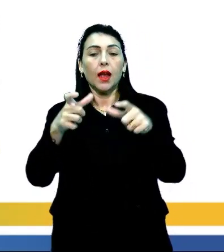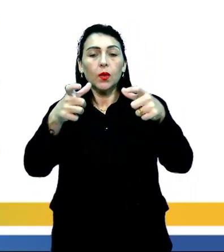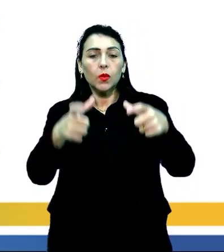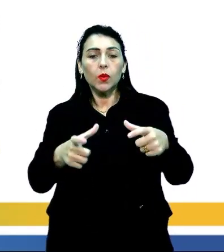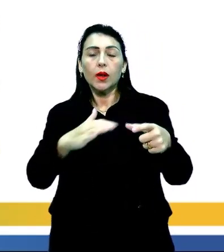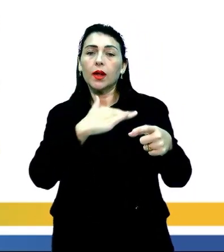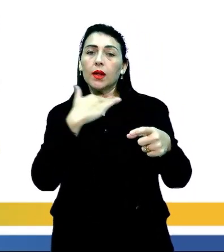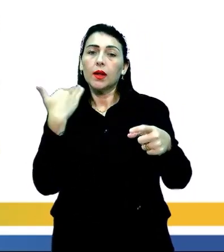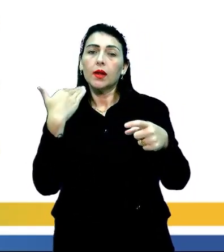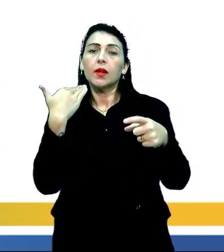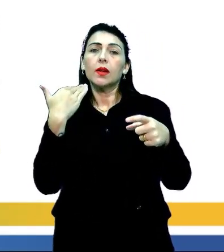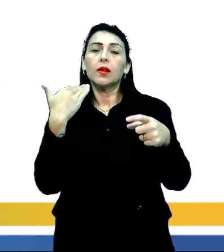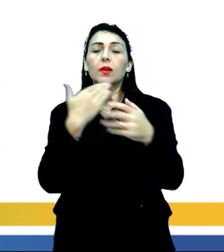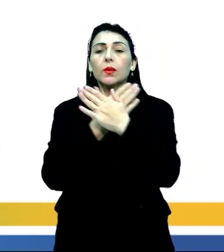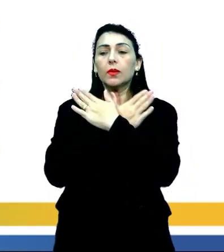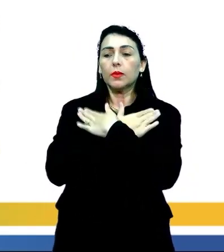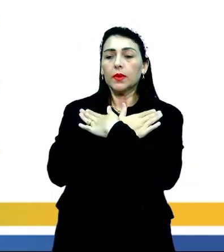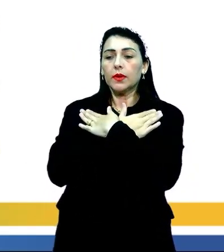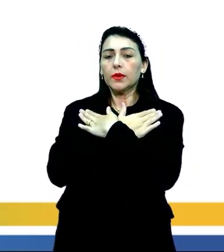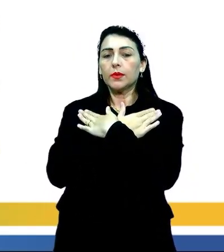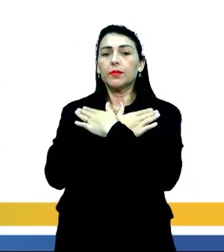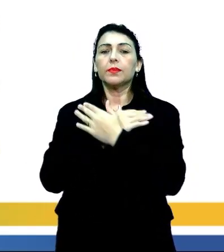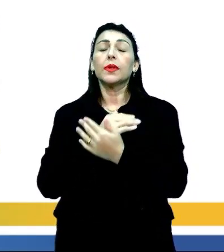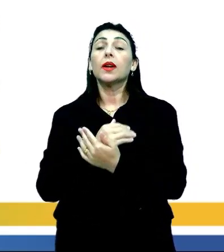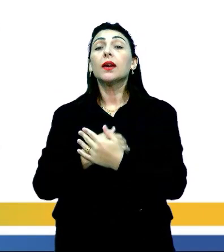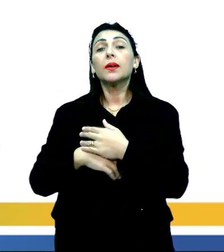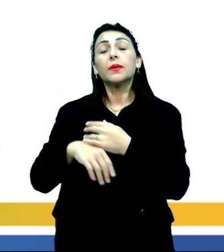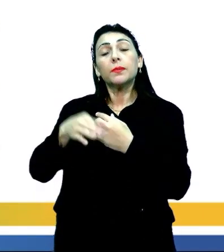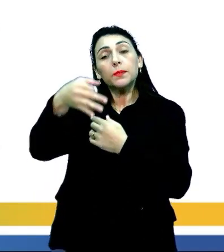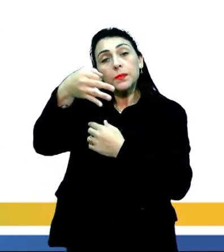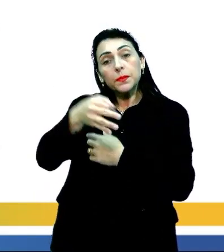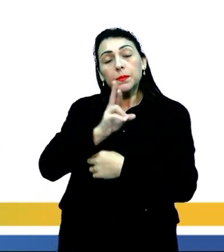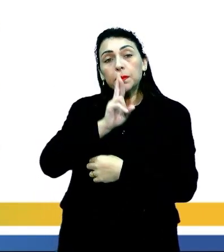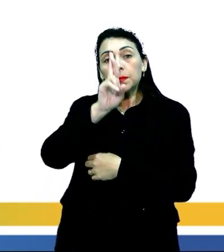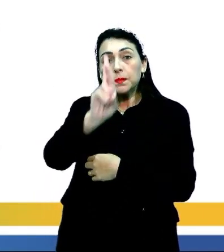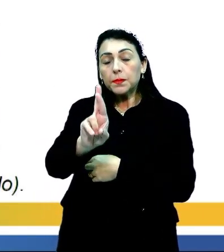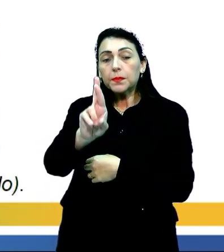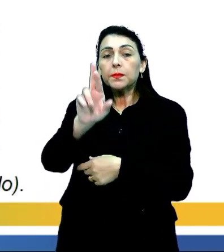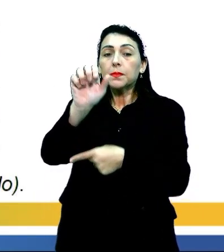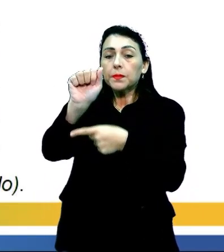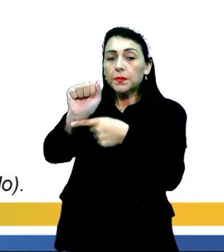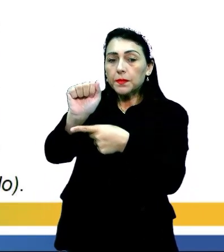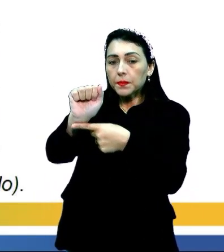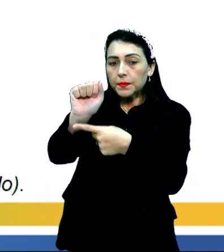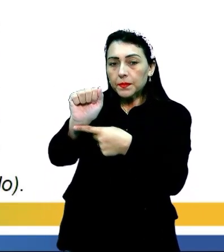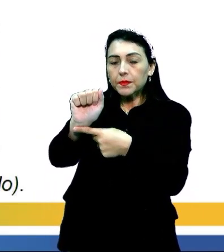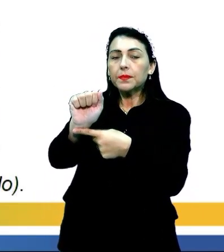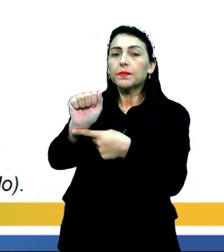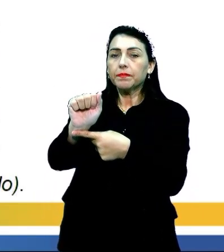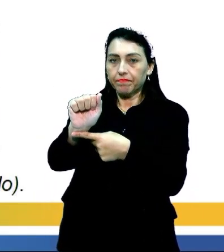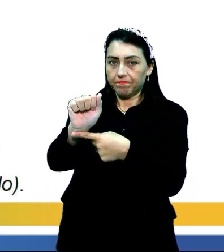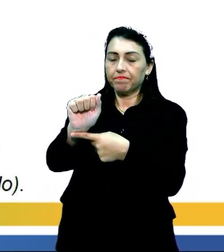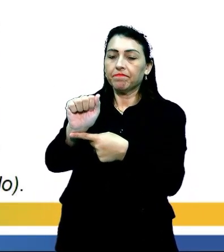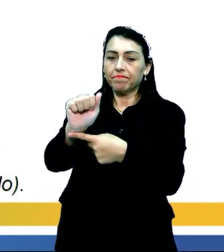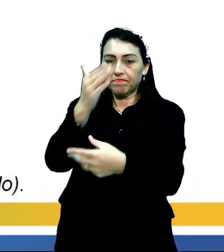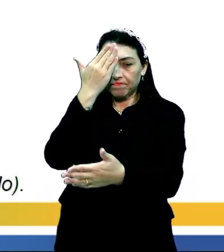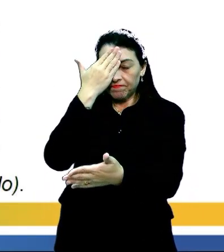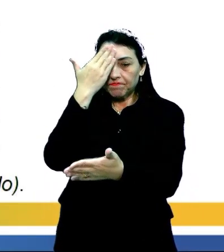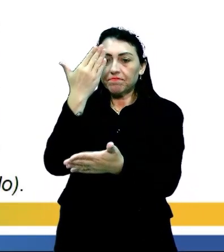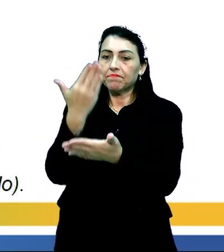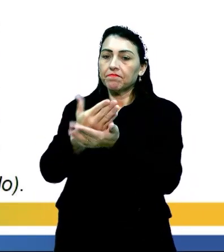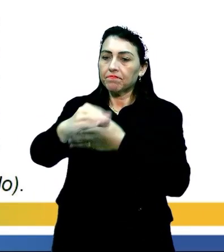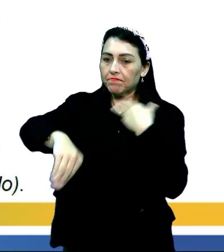então não pode ser a correta então a nossa alternativa correta A gente confirmou né É realmente a letra A tá aí ó